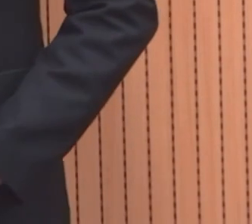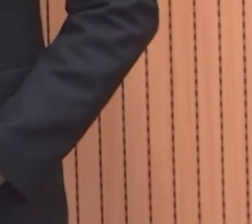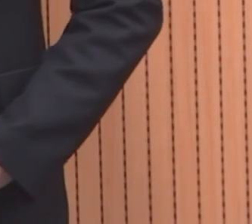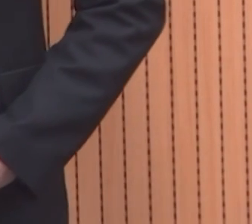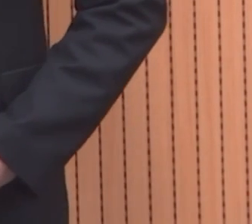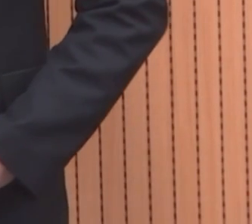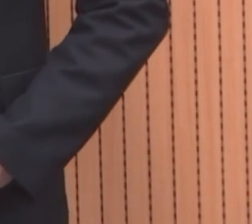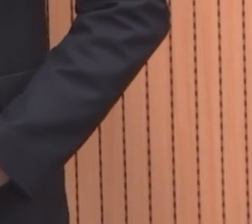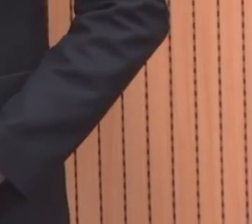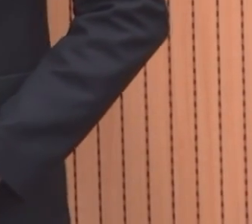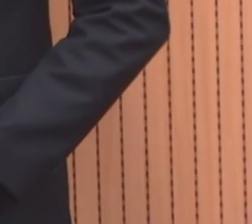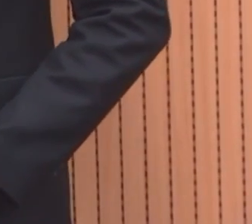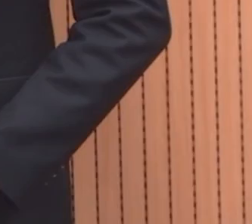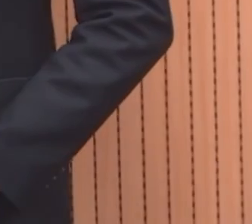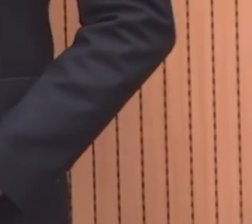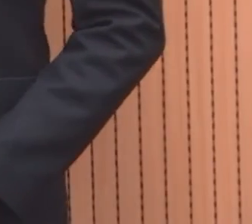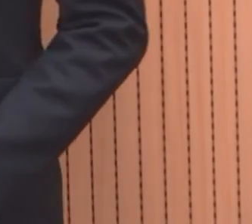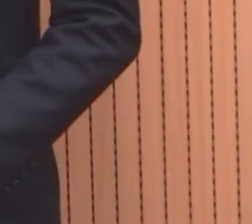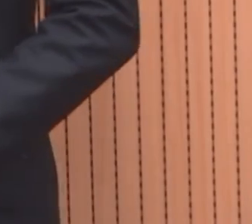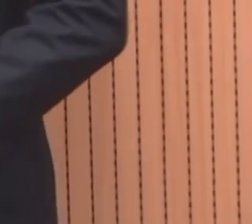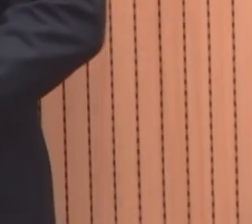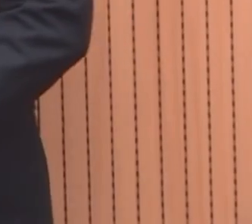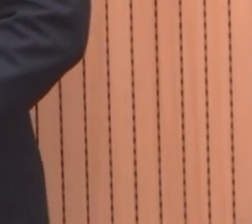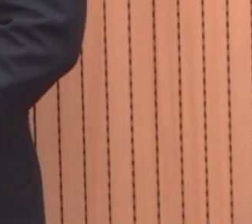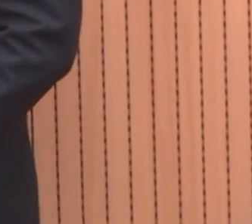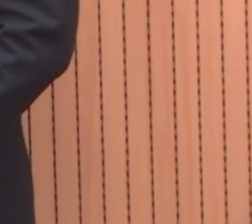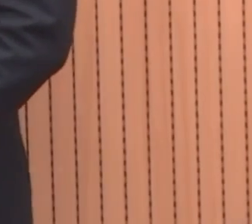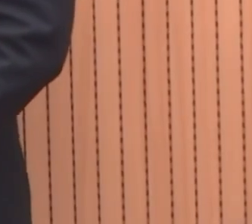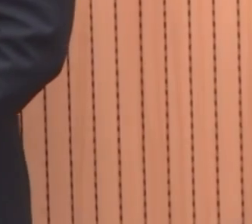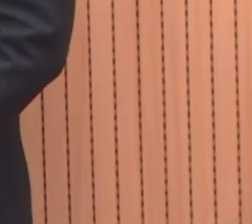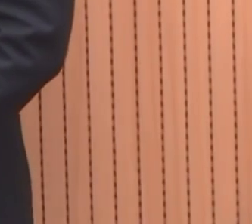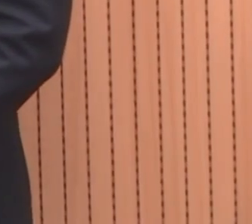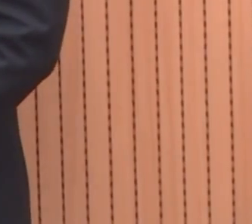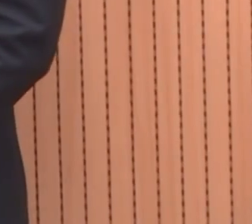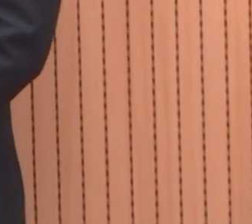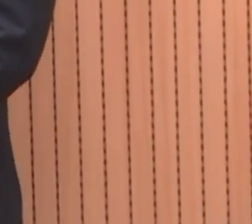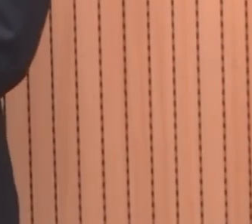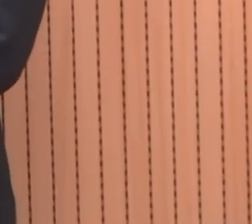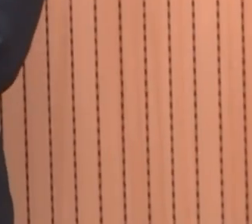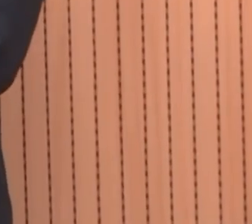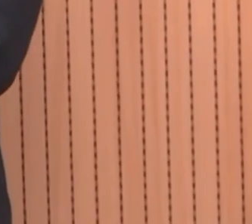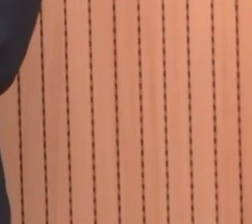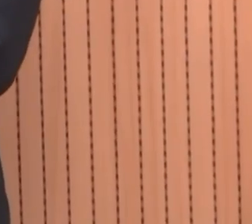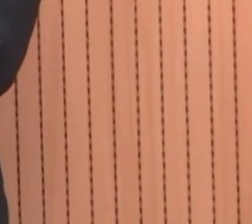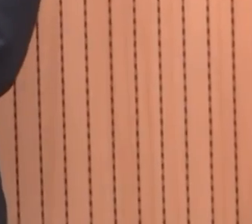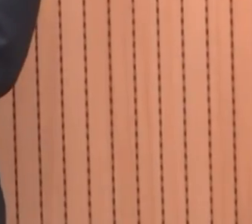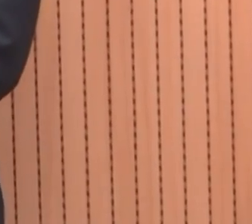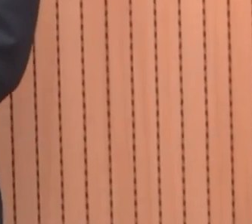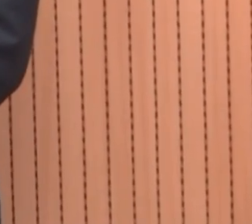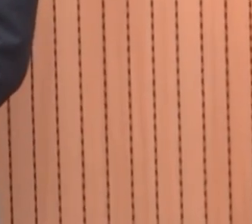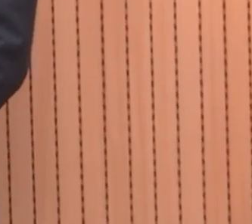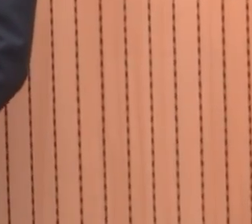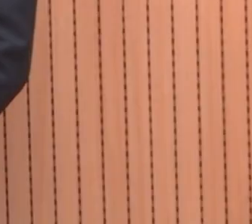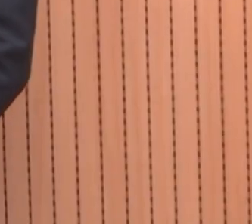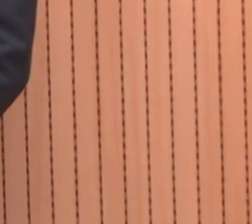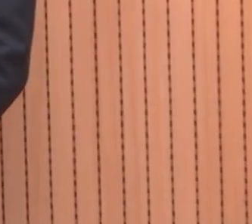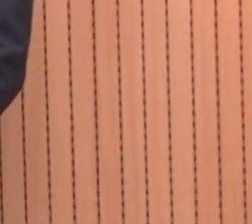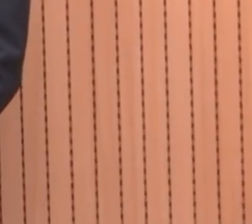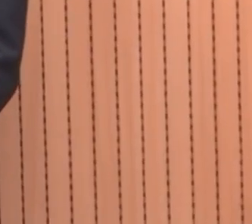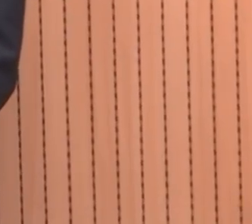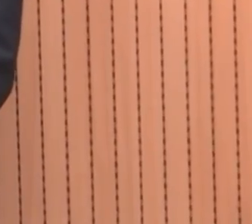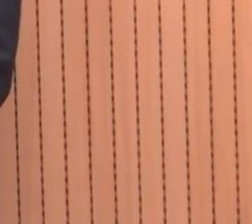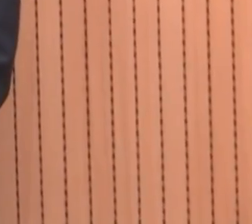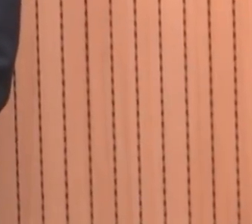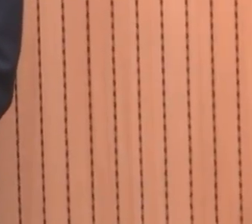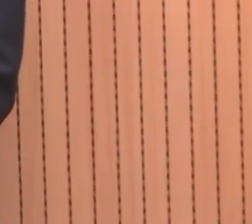Pois é, voltamos a falar ao vivo aqui do plenarinho da Câmara Municipal de Campinas, ao lado do vereador Vinícius Gratti, para falar um pouco mais a respeito da